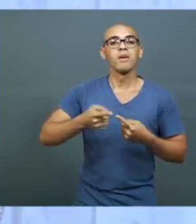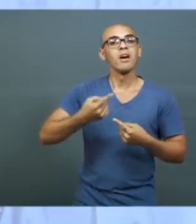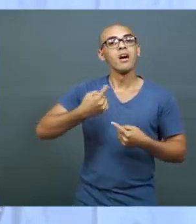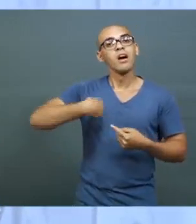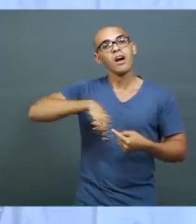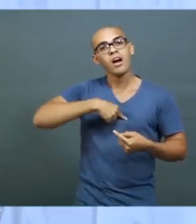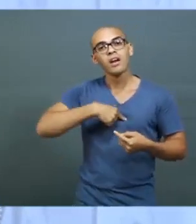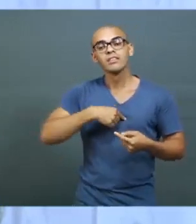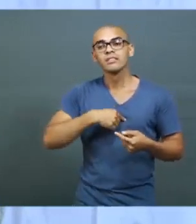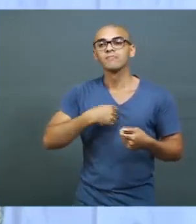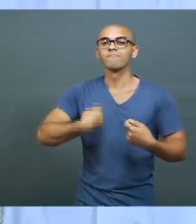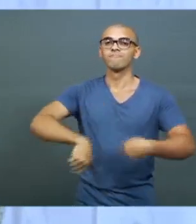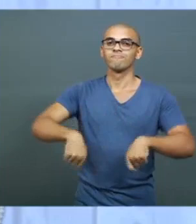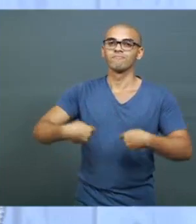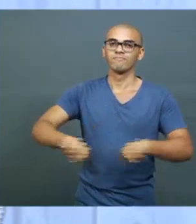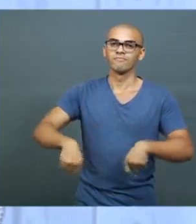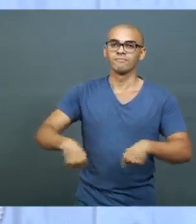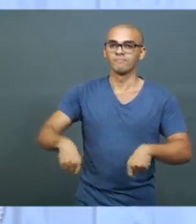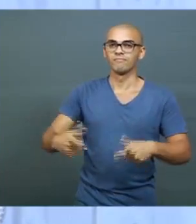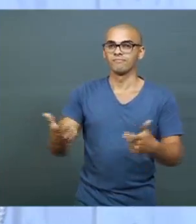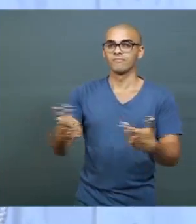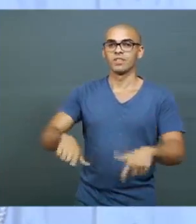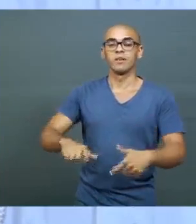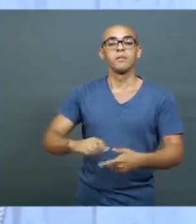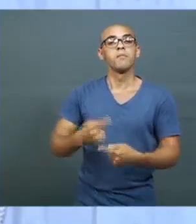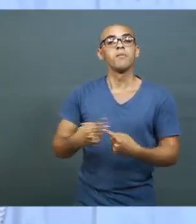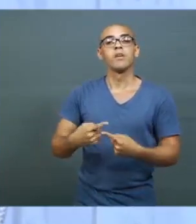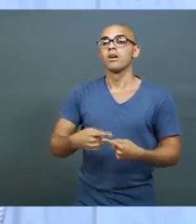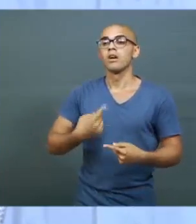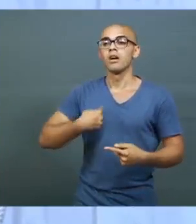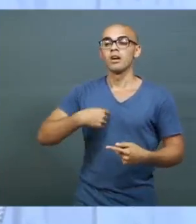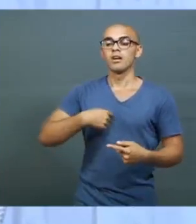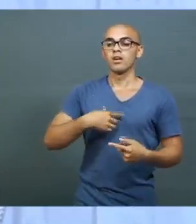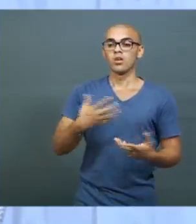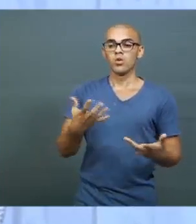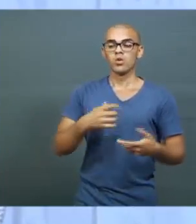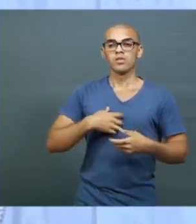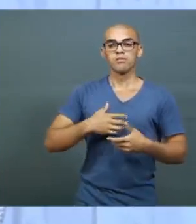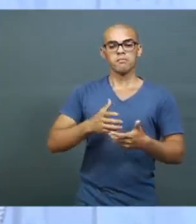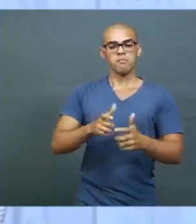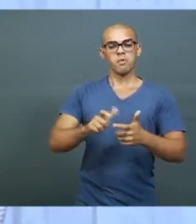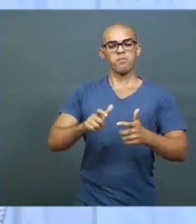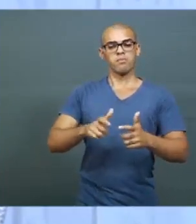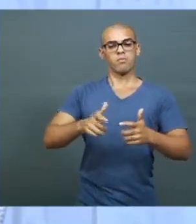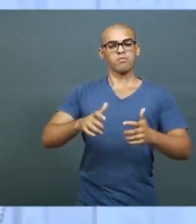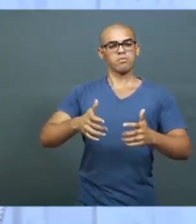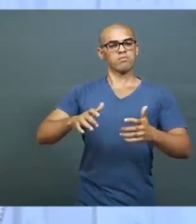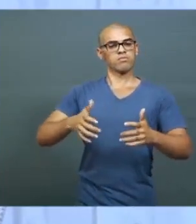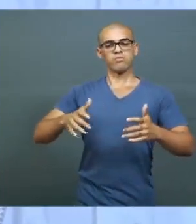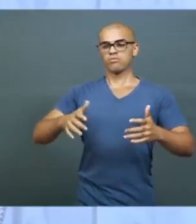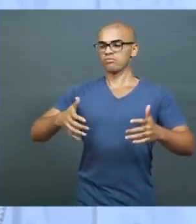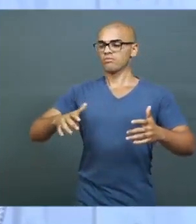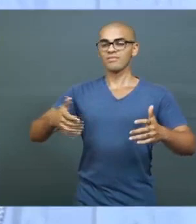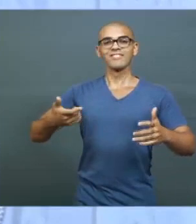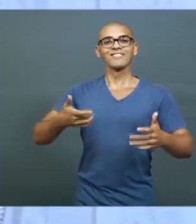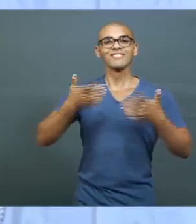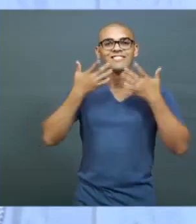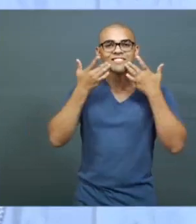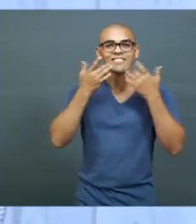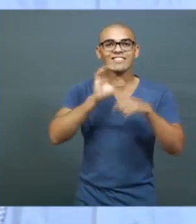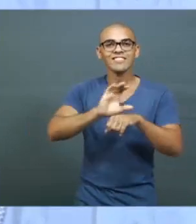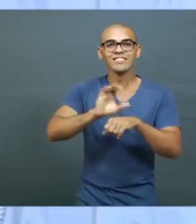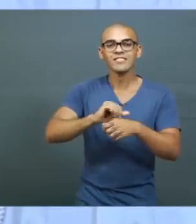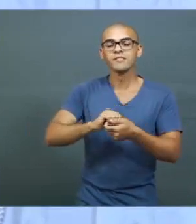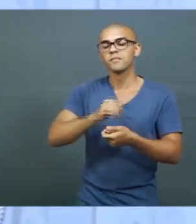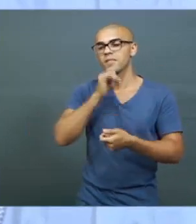O curso de teatro não cabe mais nas instalações que a gente tem. Nós crescemos, nós queremos continuar a crescer. Nós crescemos para a